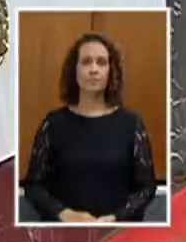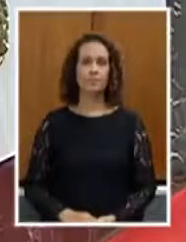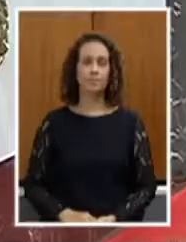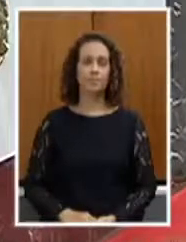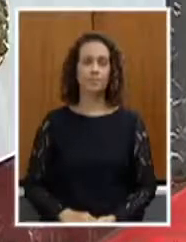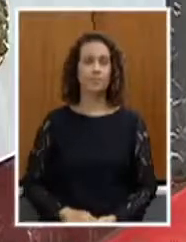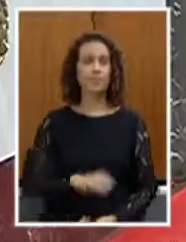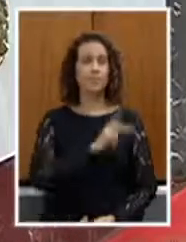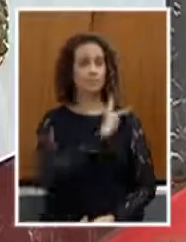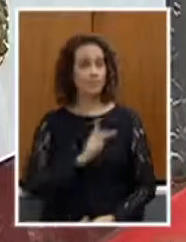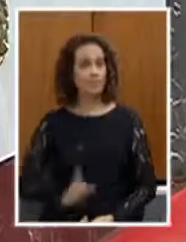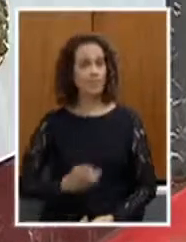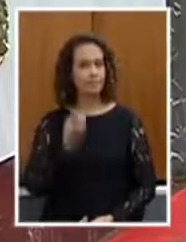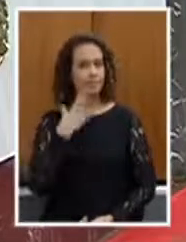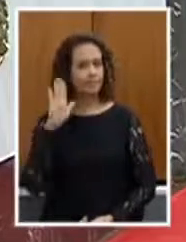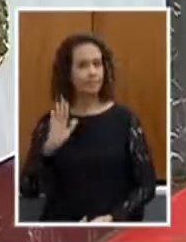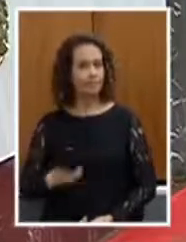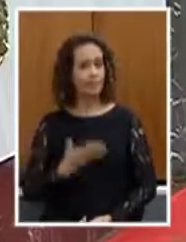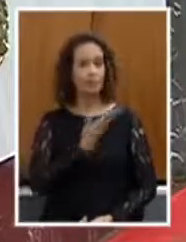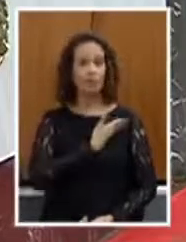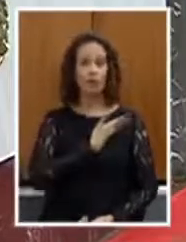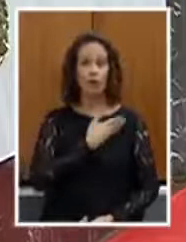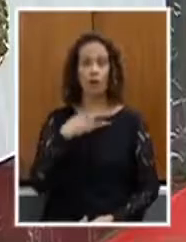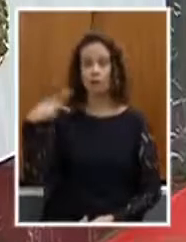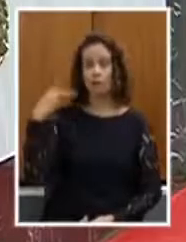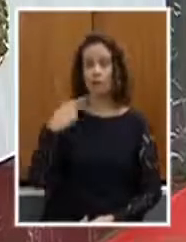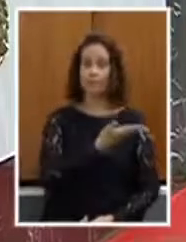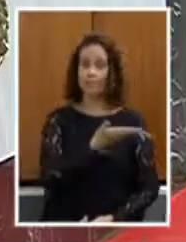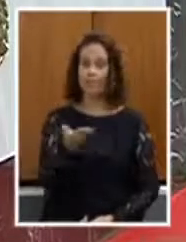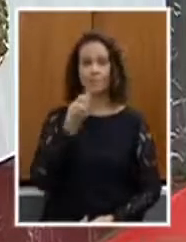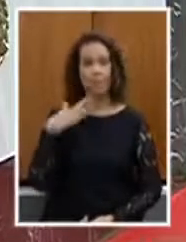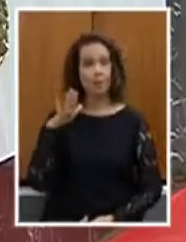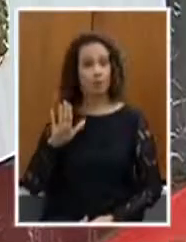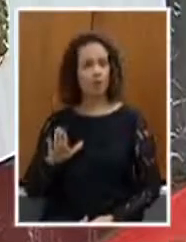minutos? Presidente, boa tarde. Colegas parlamentares também, boa tarde.